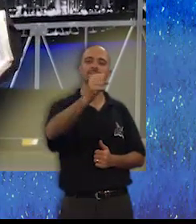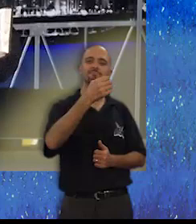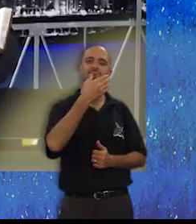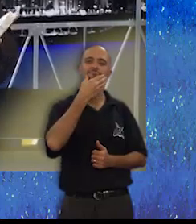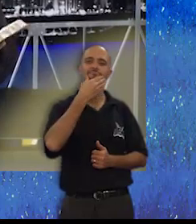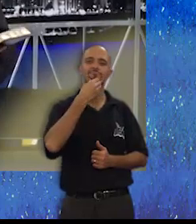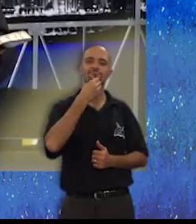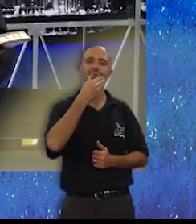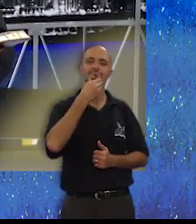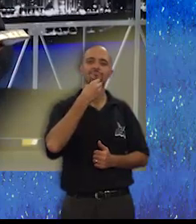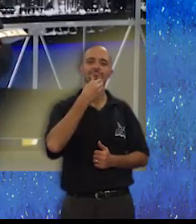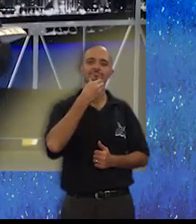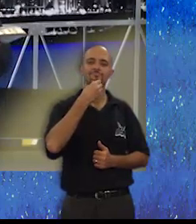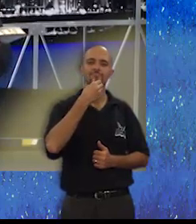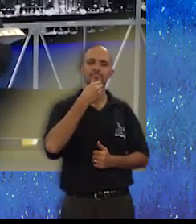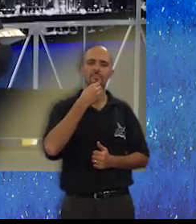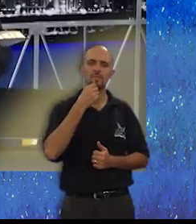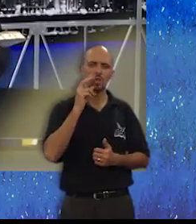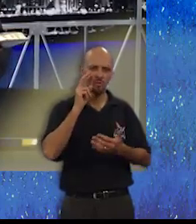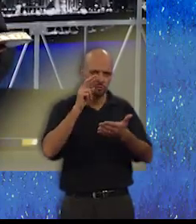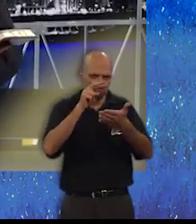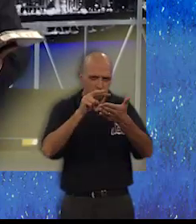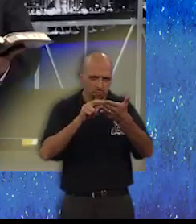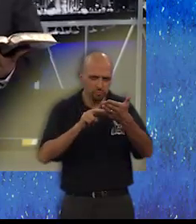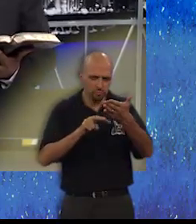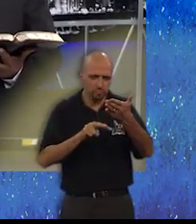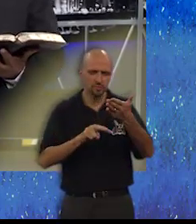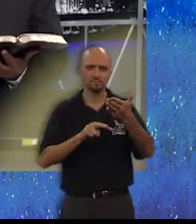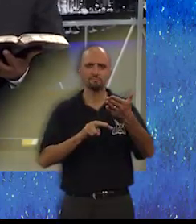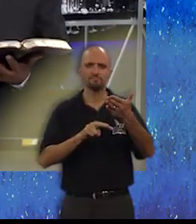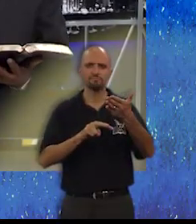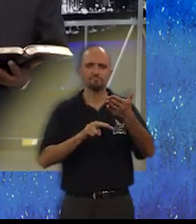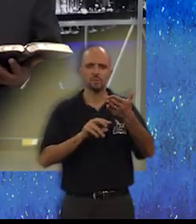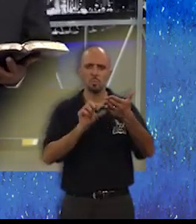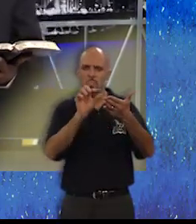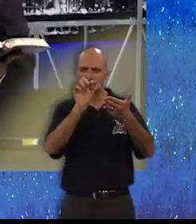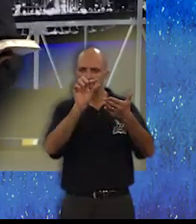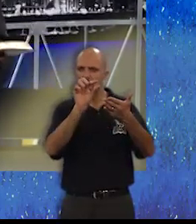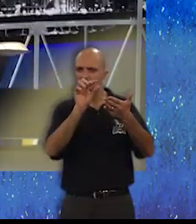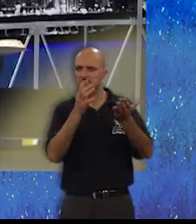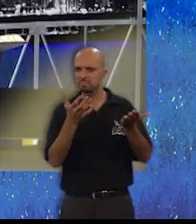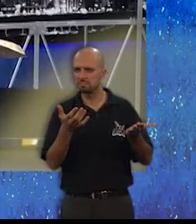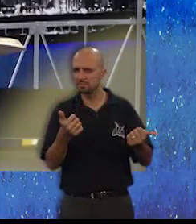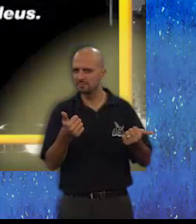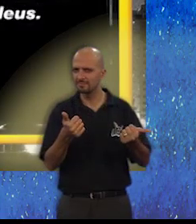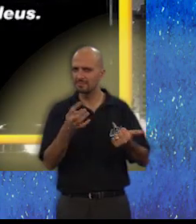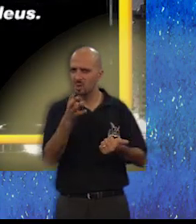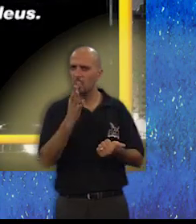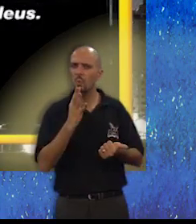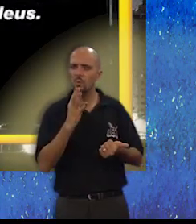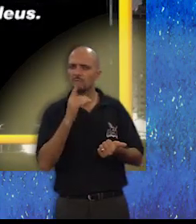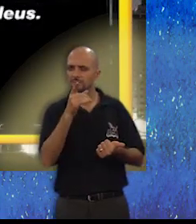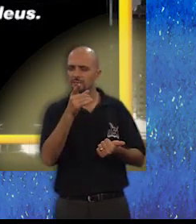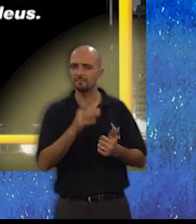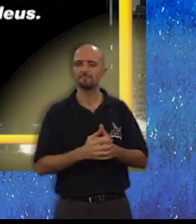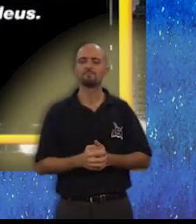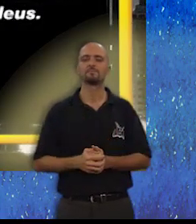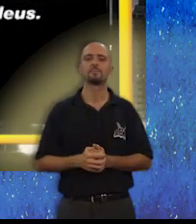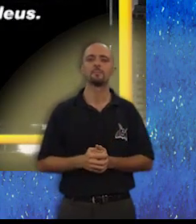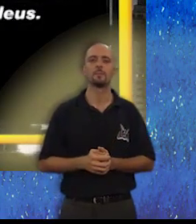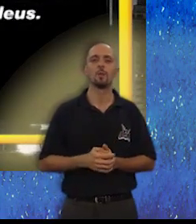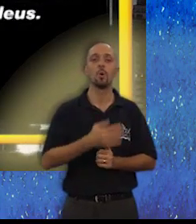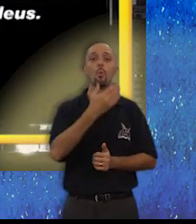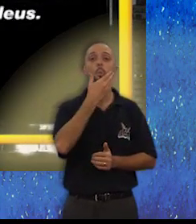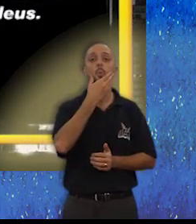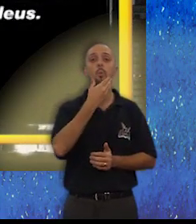A partir do versículo 1. A gente vai ler poucos versos porque é uma história conhecida, relativamente conhecida. Havia entre os fariseus